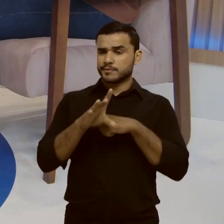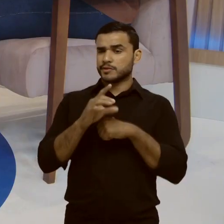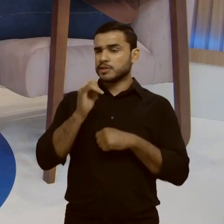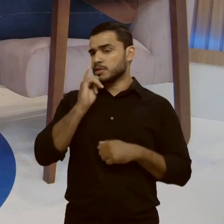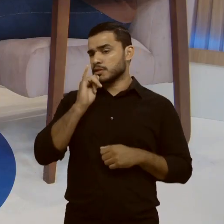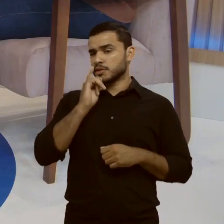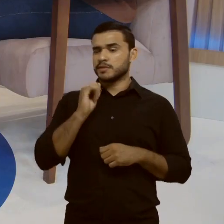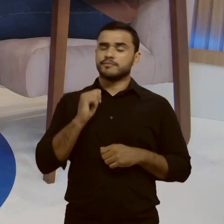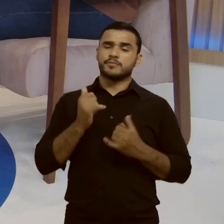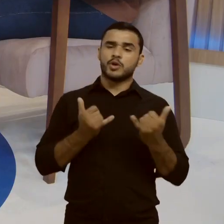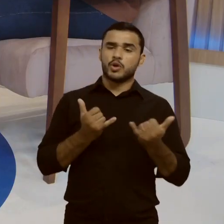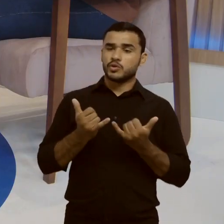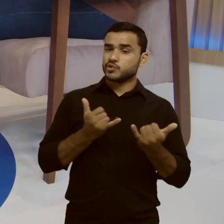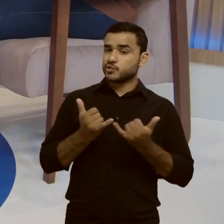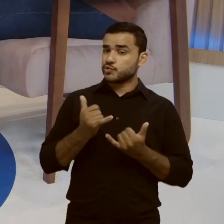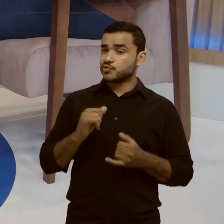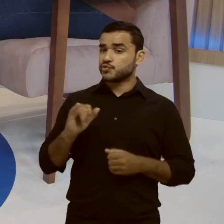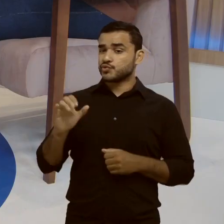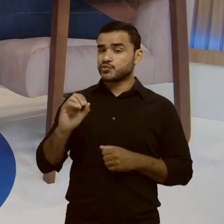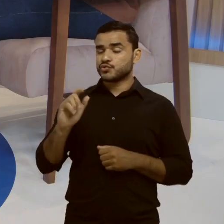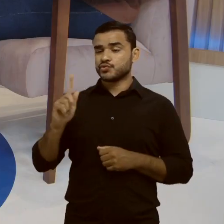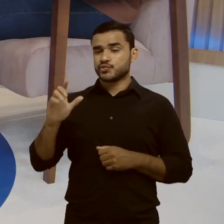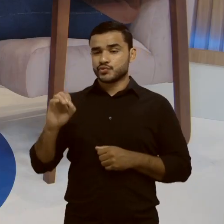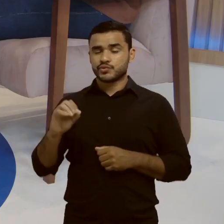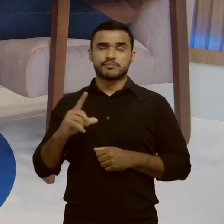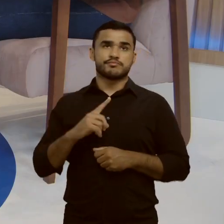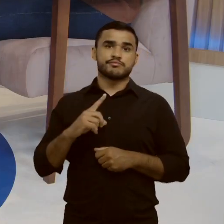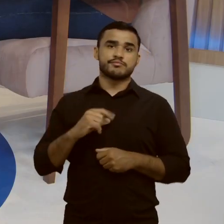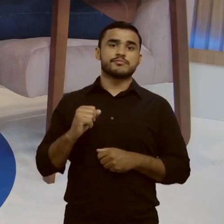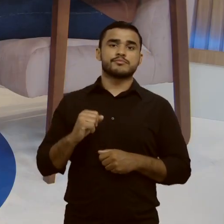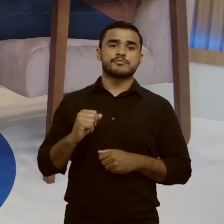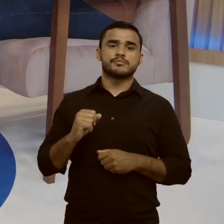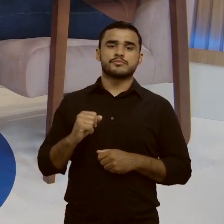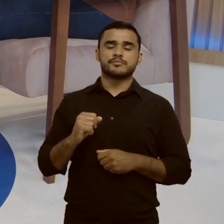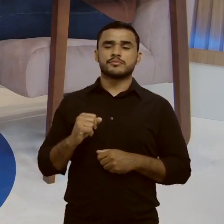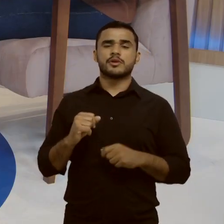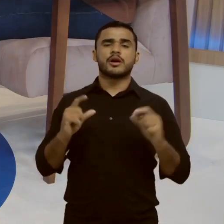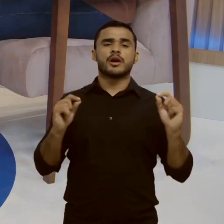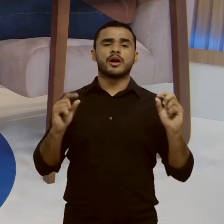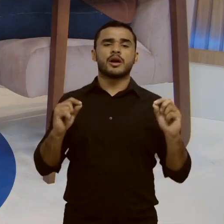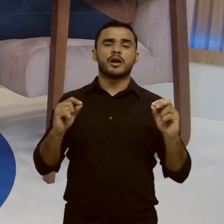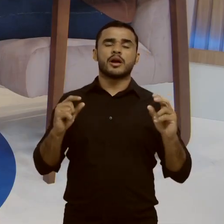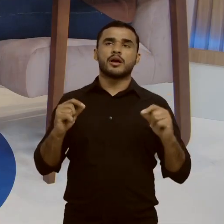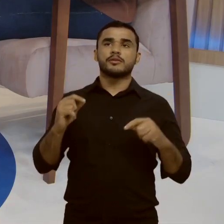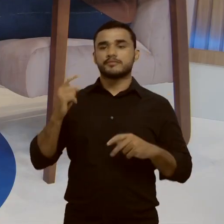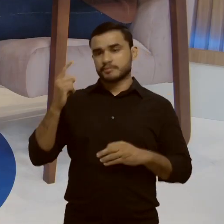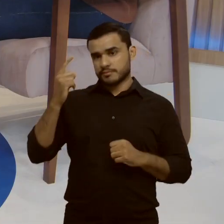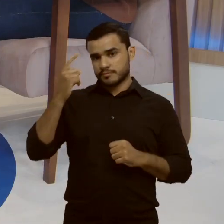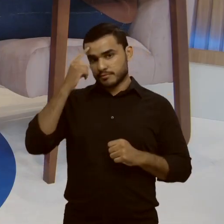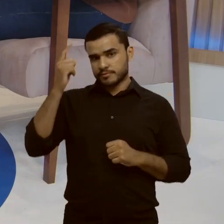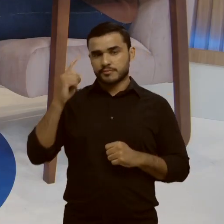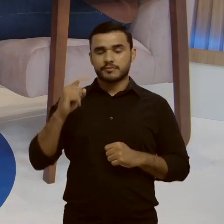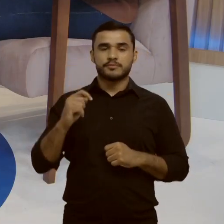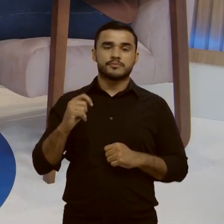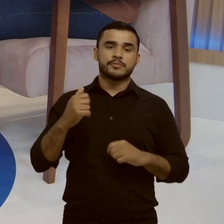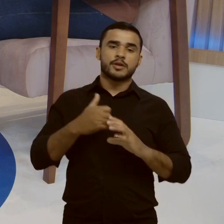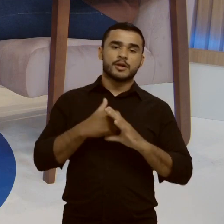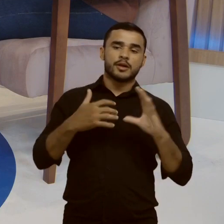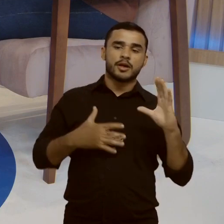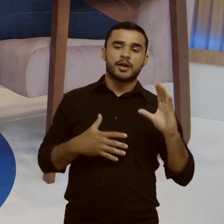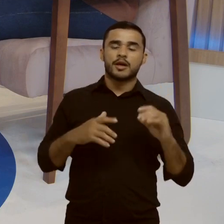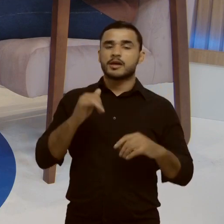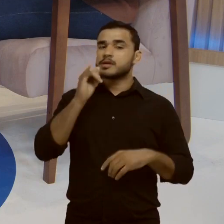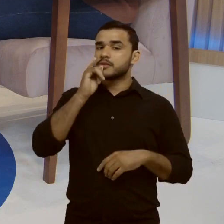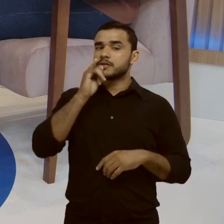de jogos que vocês podem fazer, aqueles jogos de adivinha, né? Dar características, por exemplo,